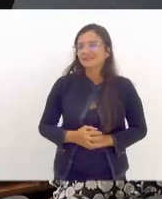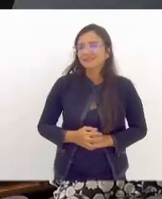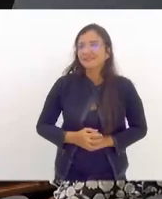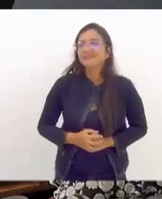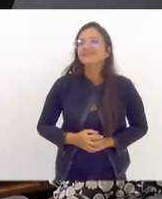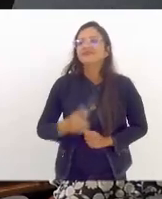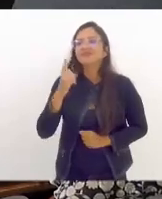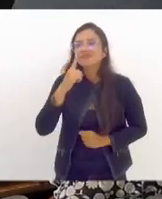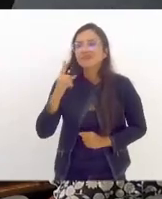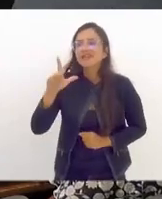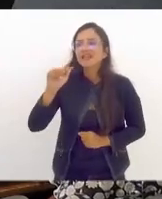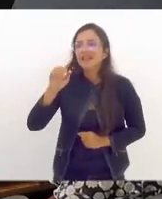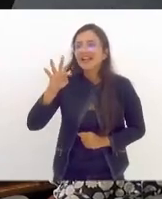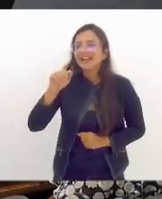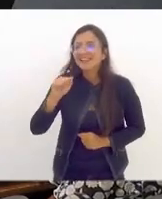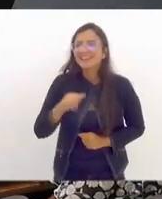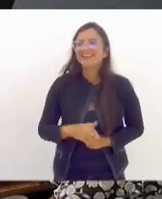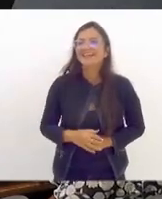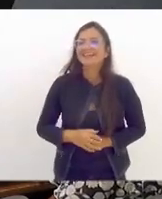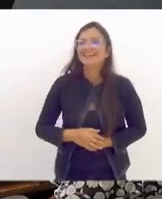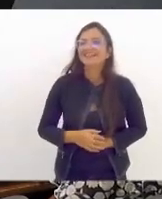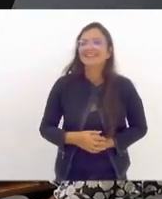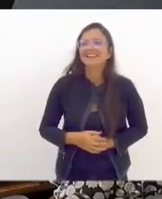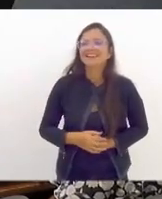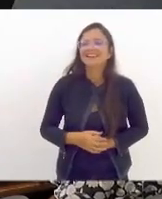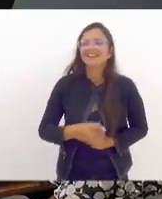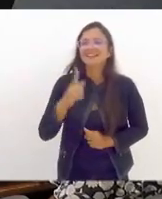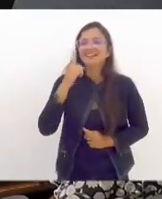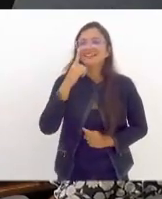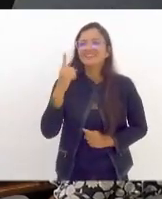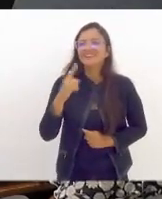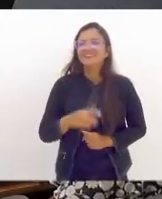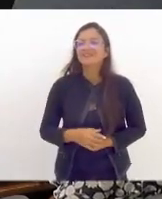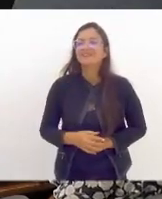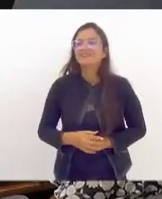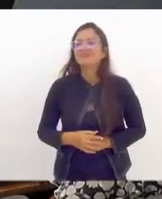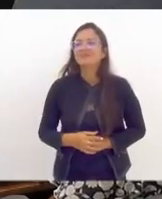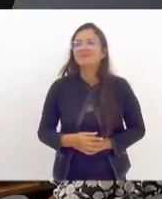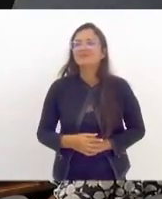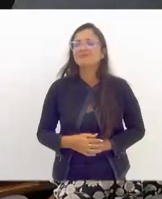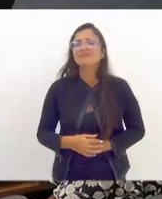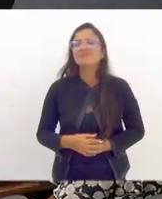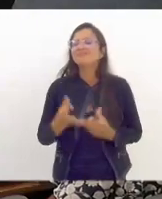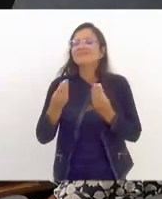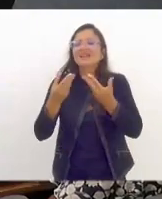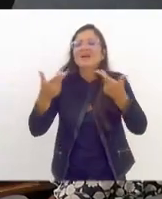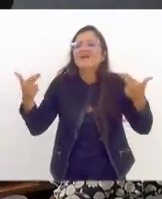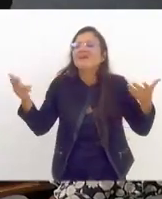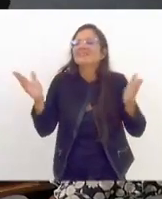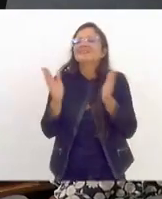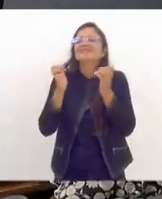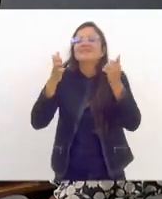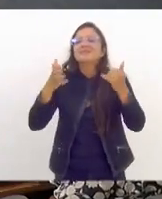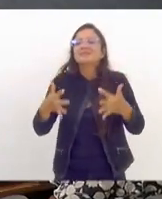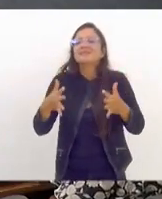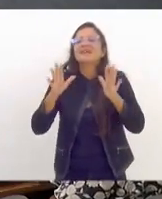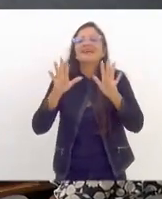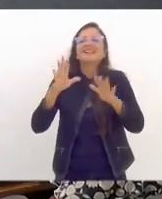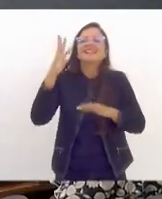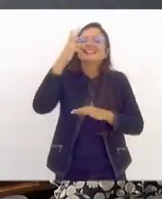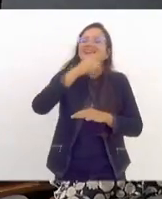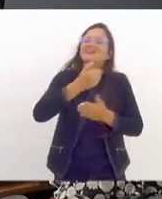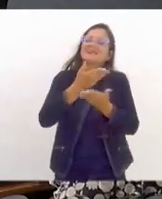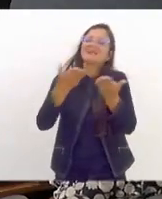vem chegando para mim tirar daqui eu já vou sair então assim gente tem muita coisa para falar porque os meninos são muito lindos